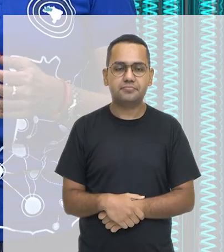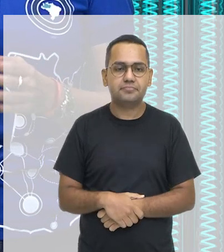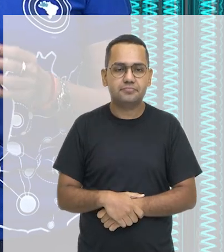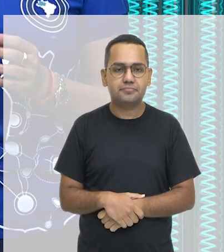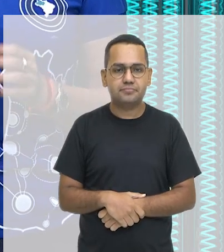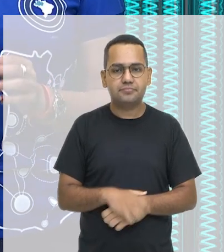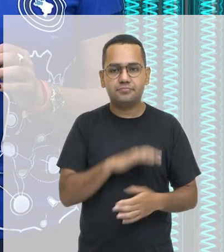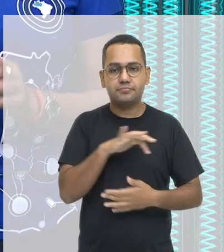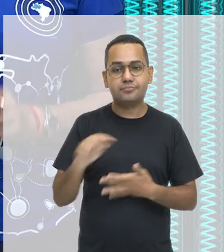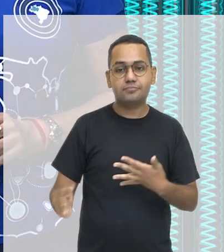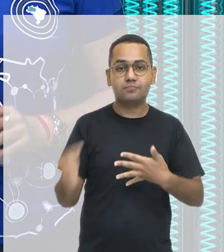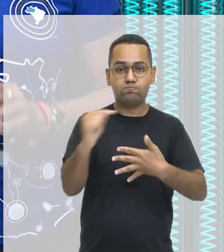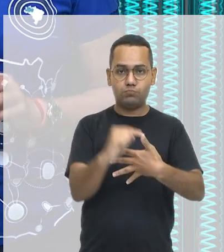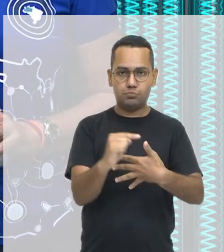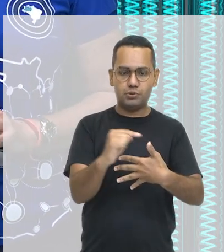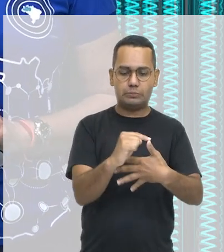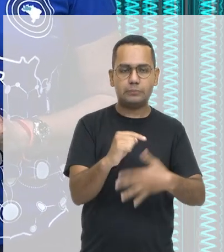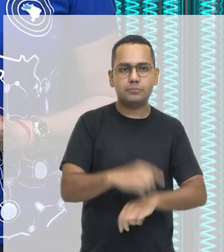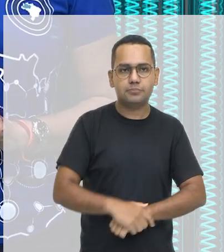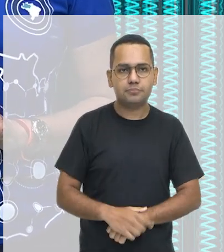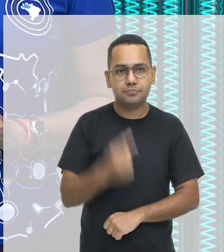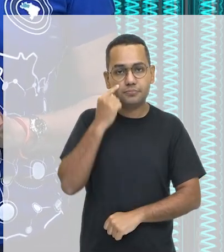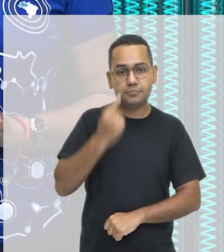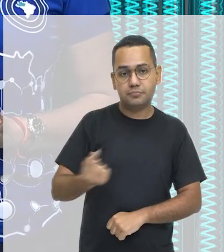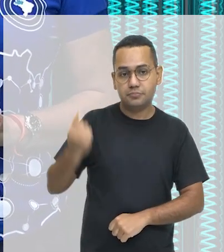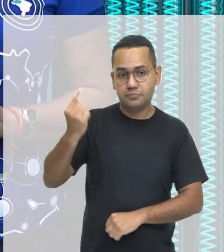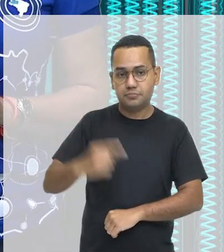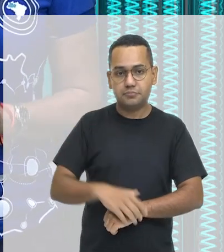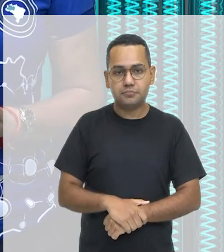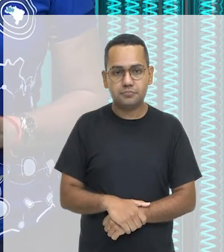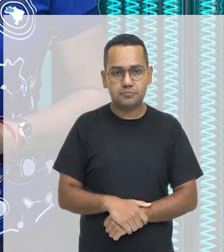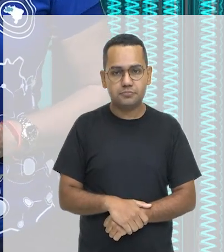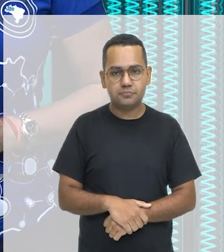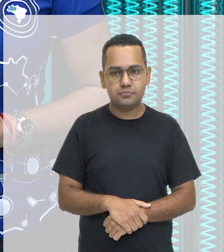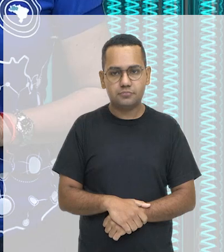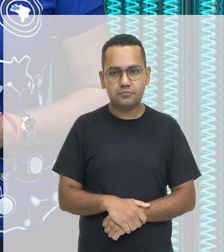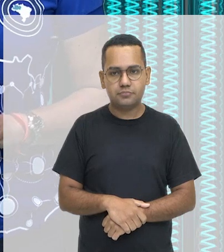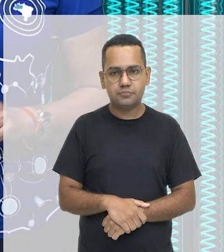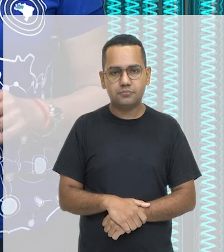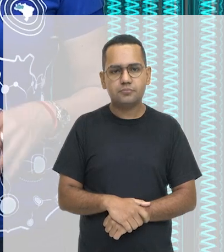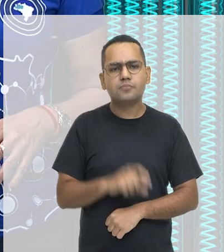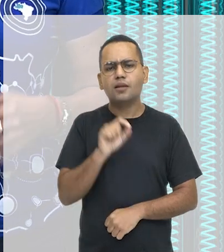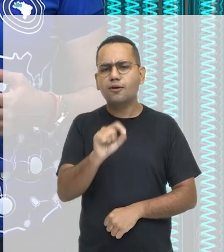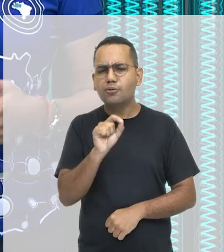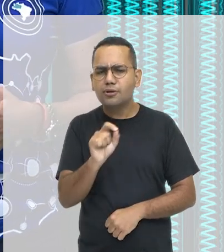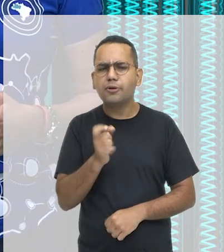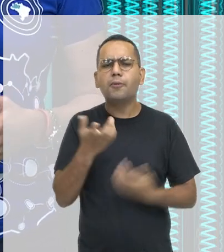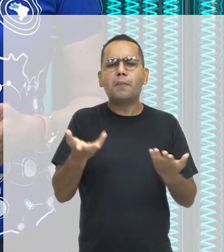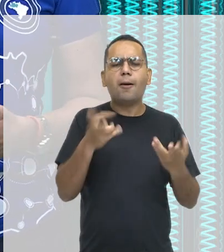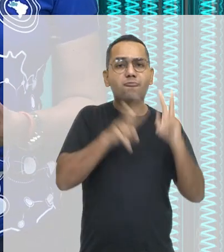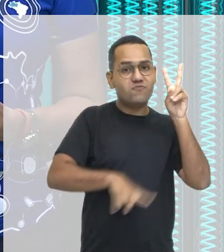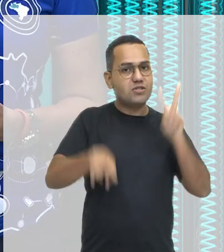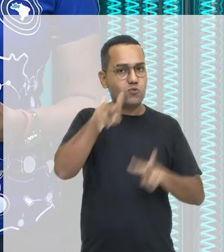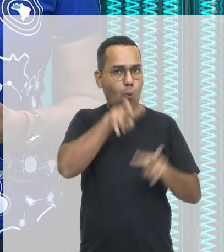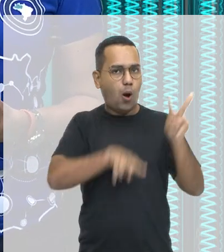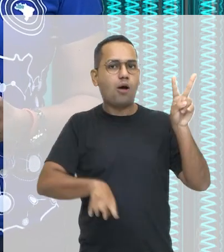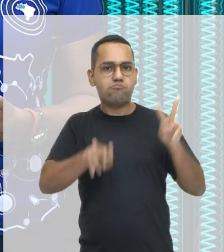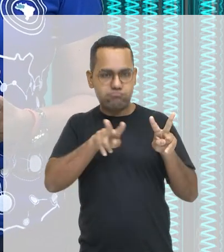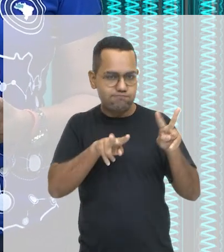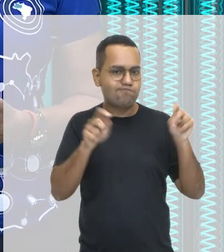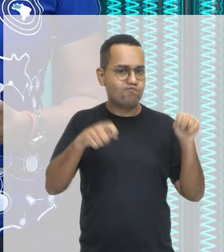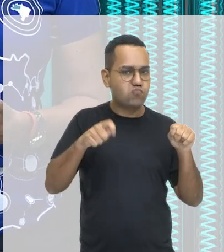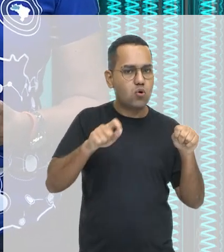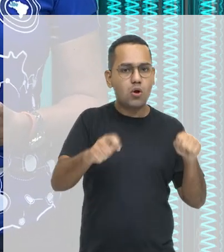tempo. Vamos falar agora sobre jogos de improvisação. Jogos de improvisação são exercícios lúdicos que incentivam